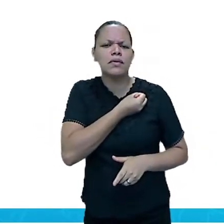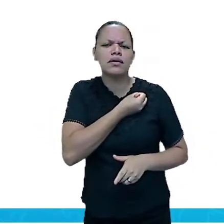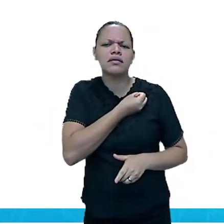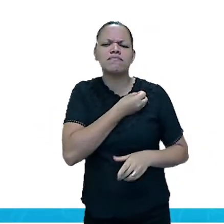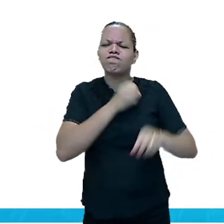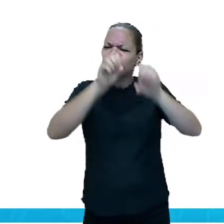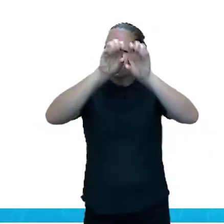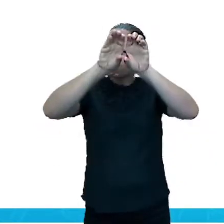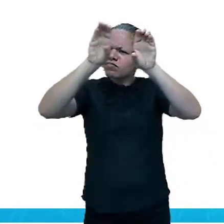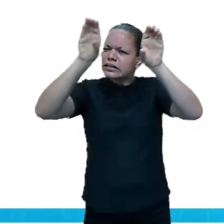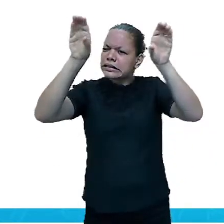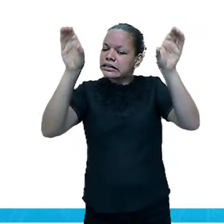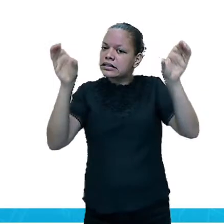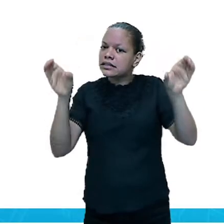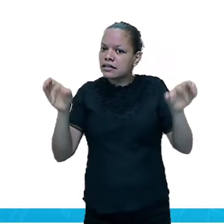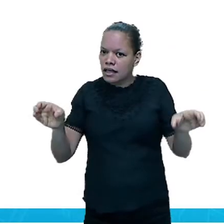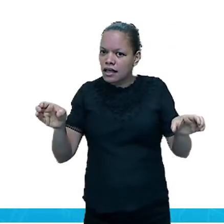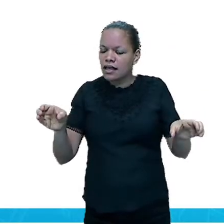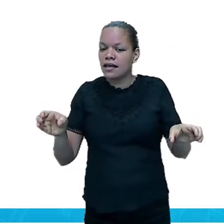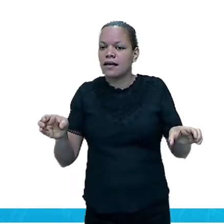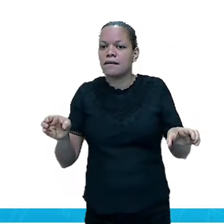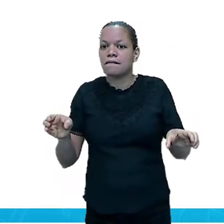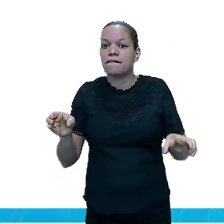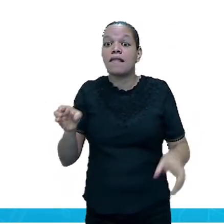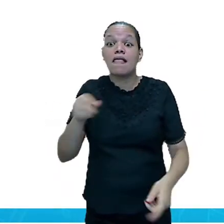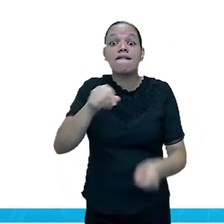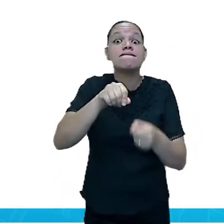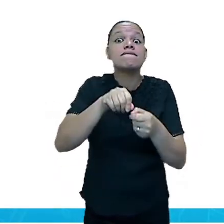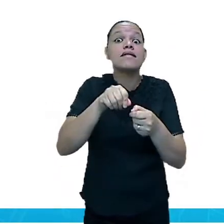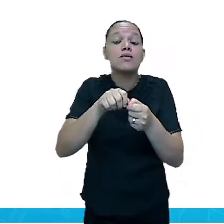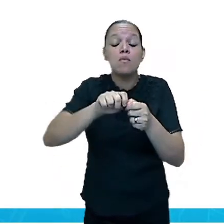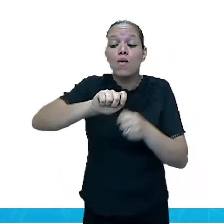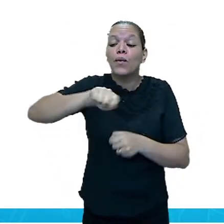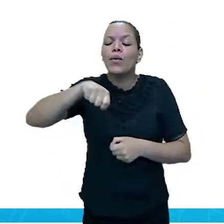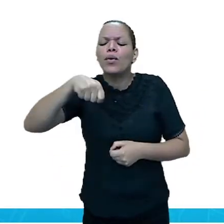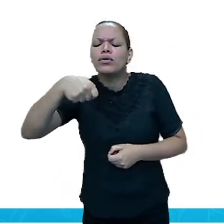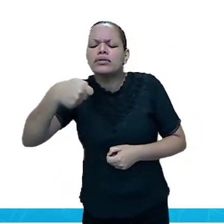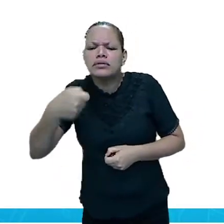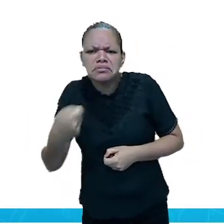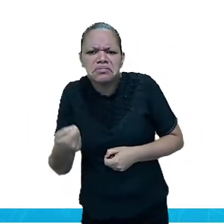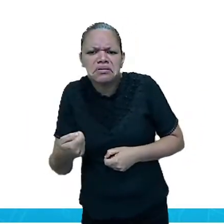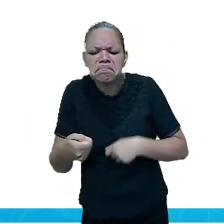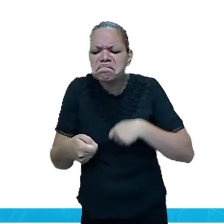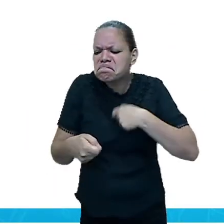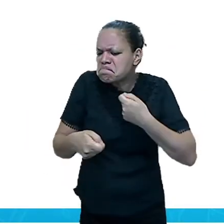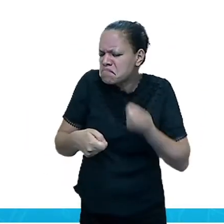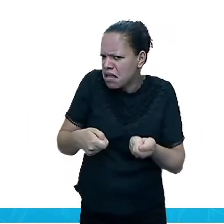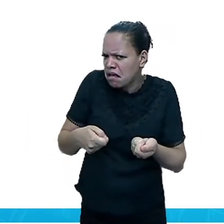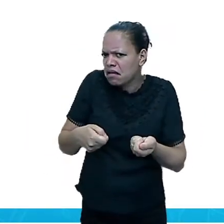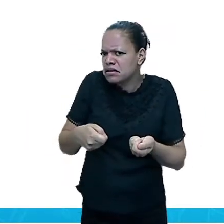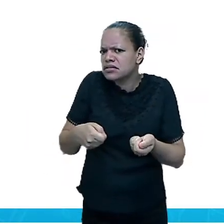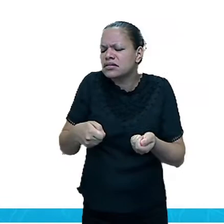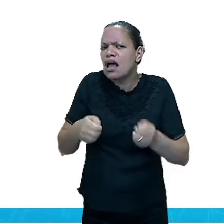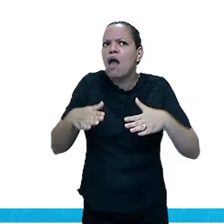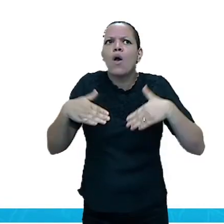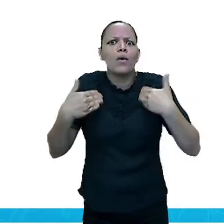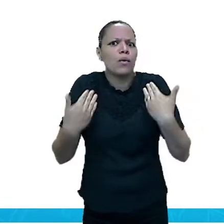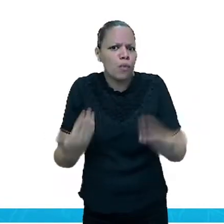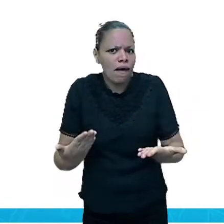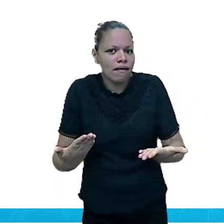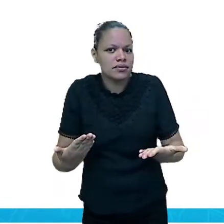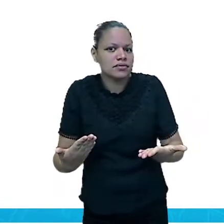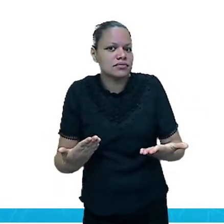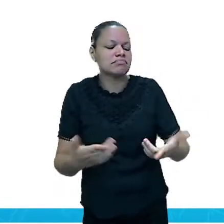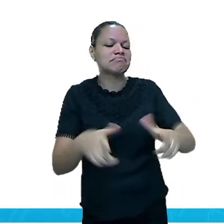por símbolos. Aqui fala 7 símbolos. E esses símbolos são letras maiúsculas